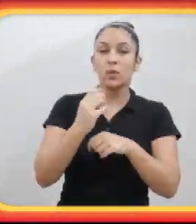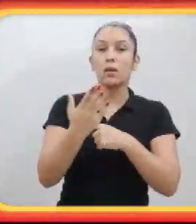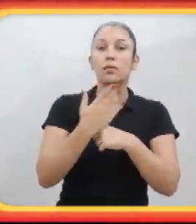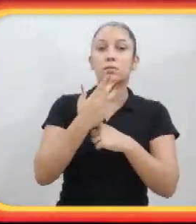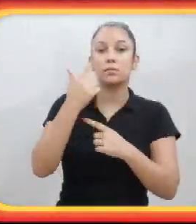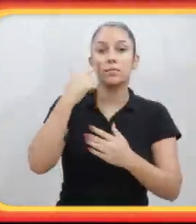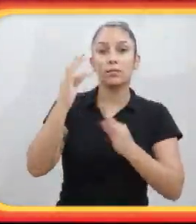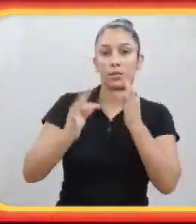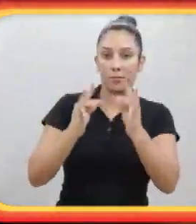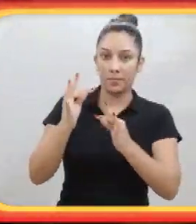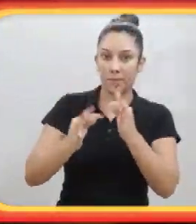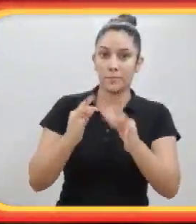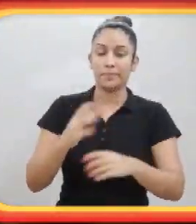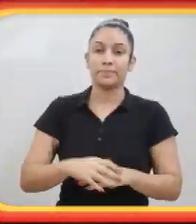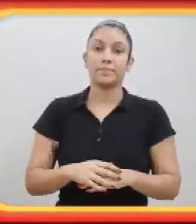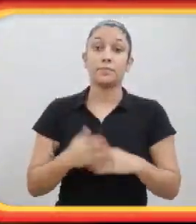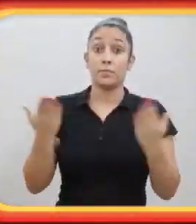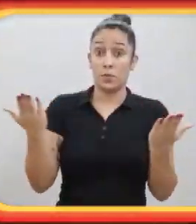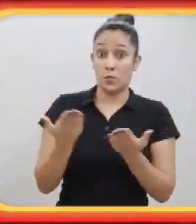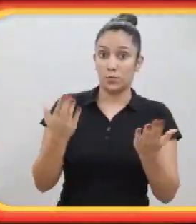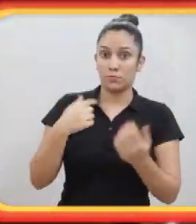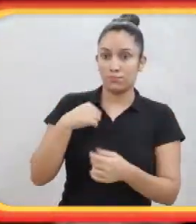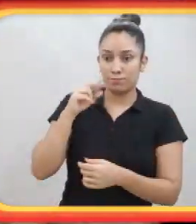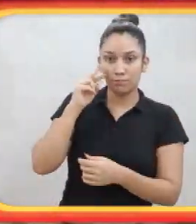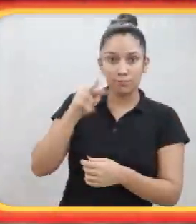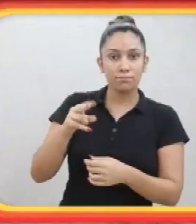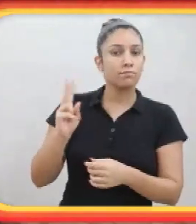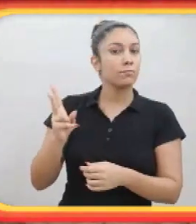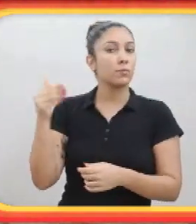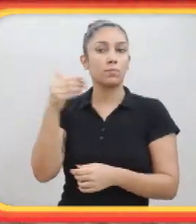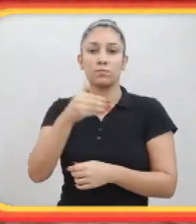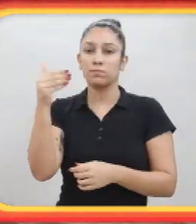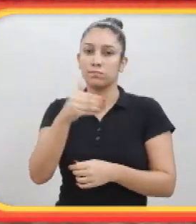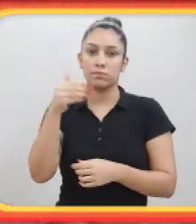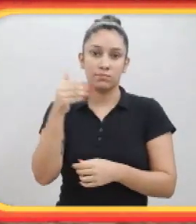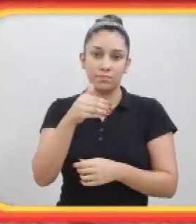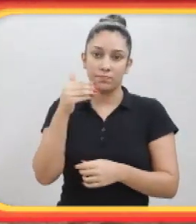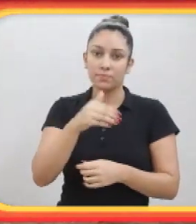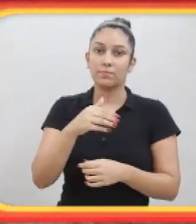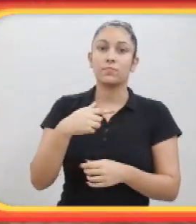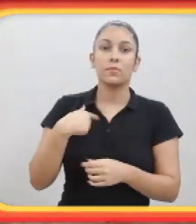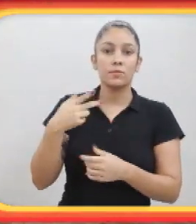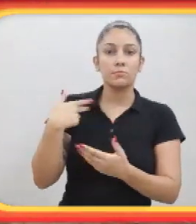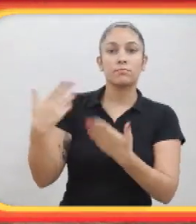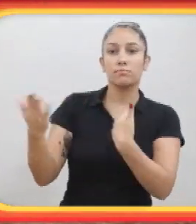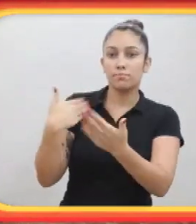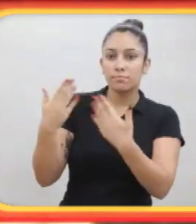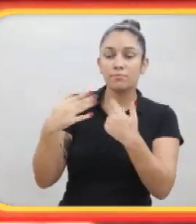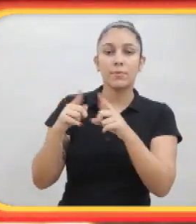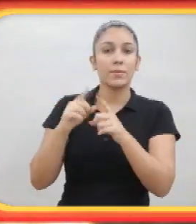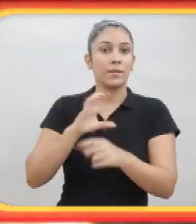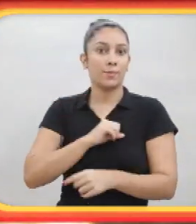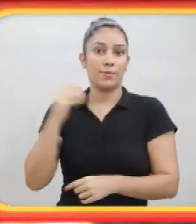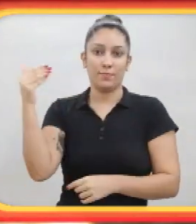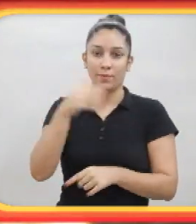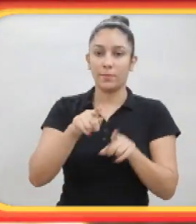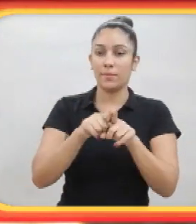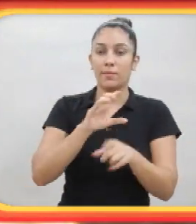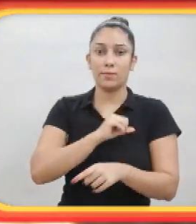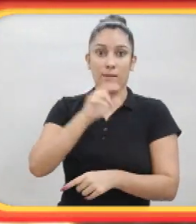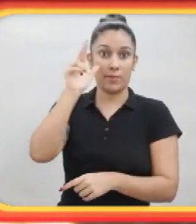melhora incrível com ela, fazendo esse tipo de terapia. Hoje, a gente vê ela